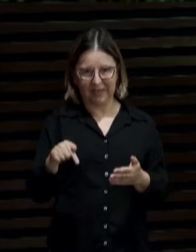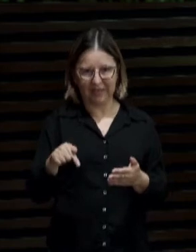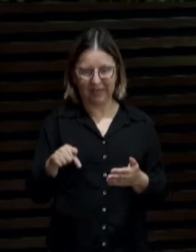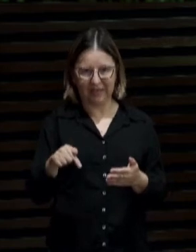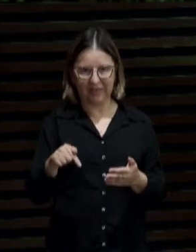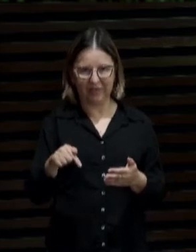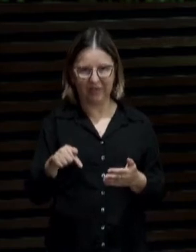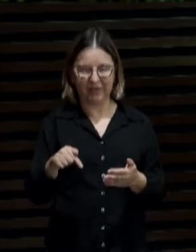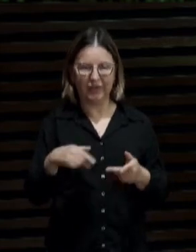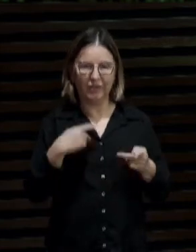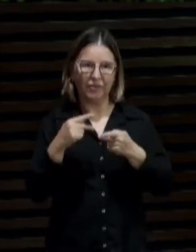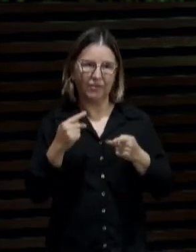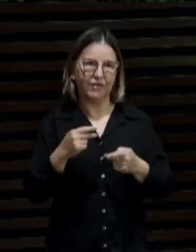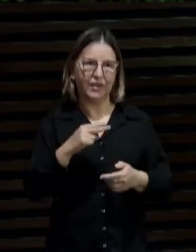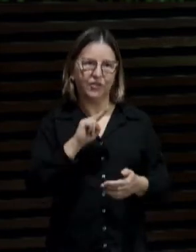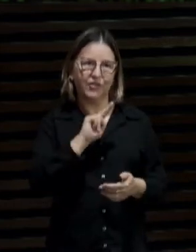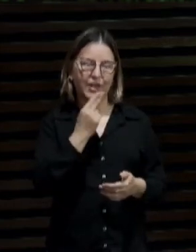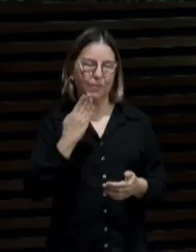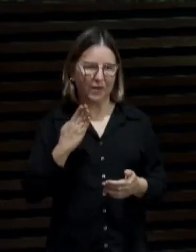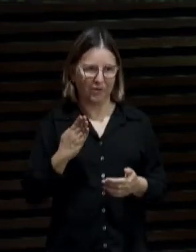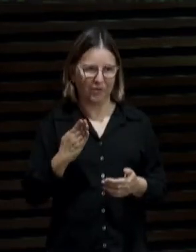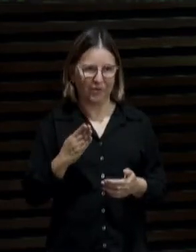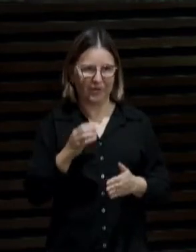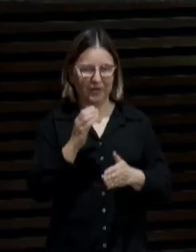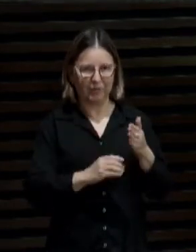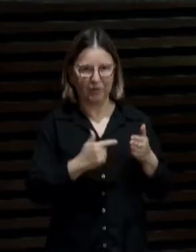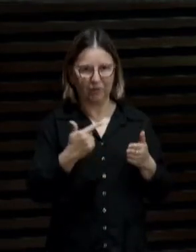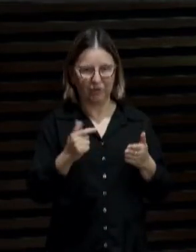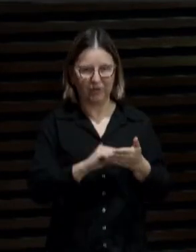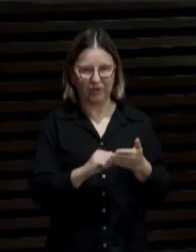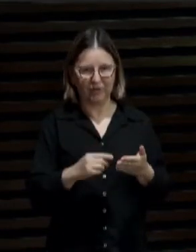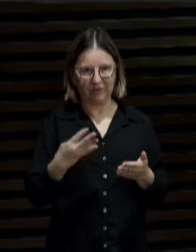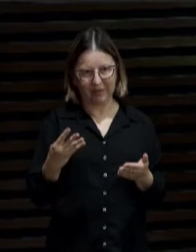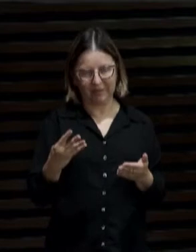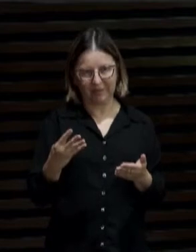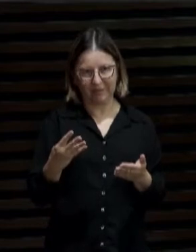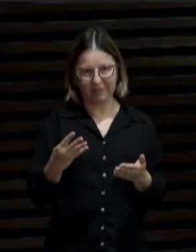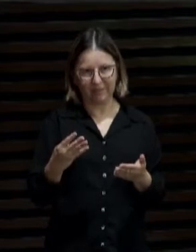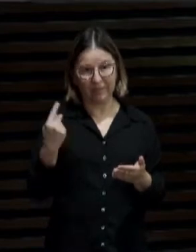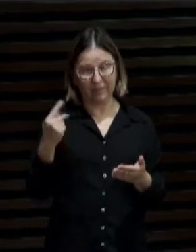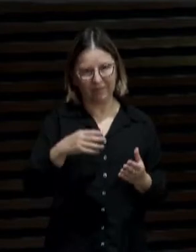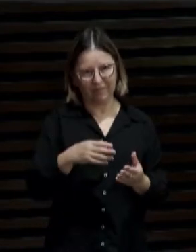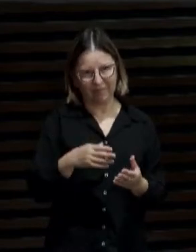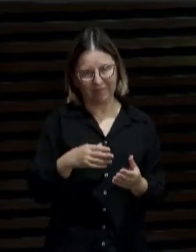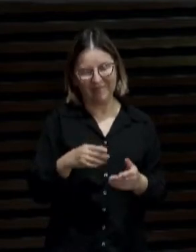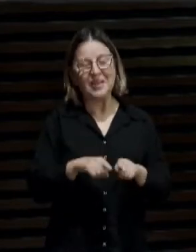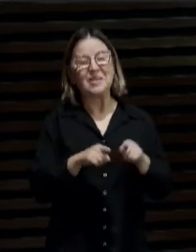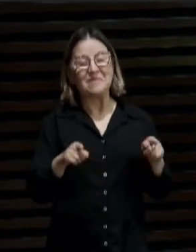Abacuque 2:4 fala assim, eis o soberbo, a sua alma não é reta nele, mas o